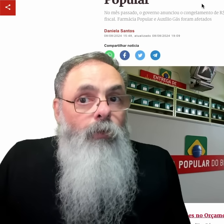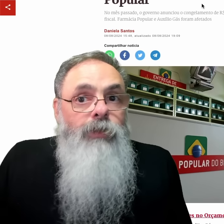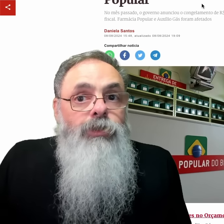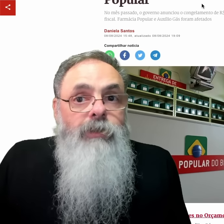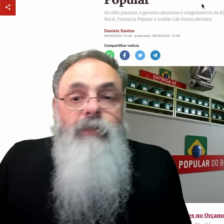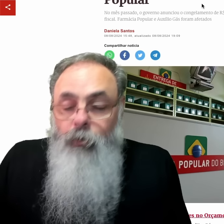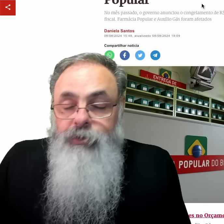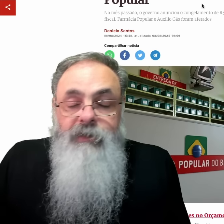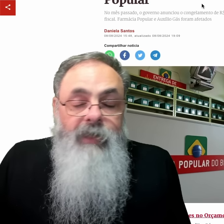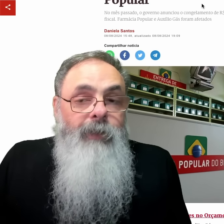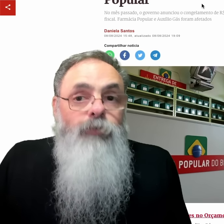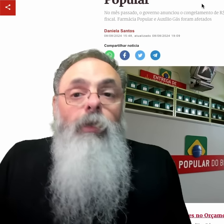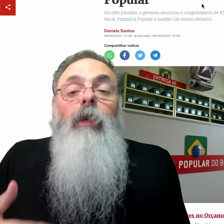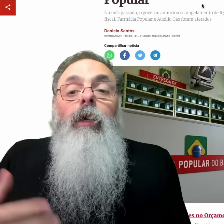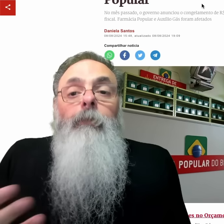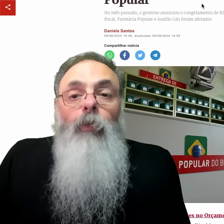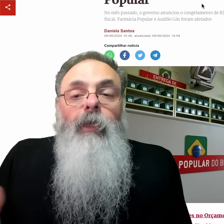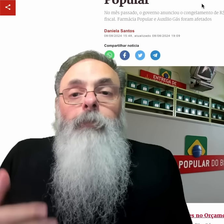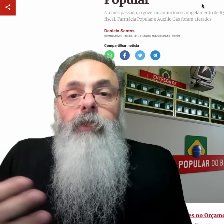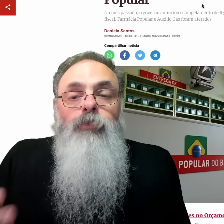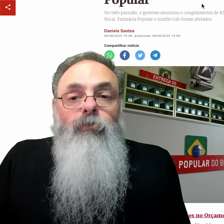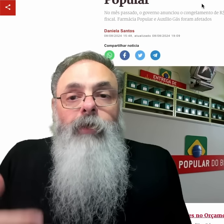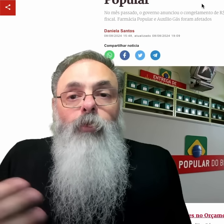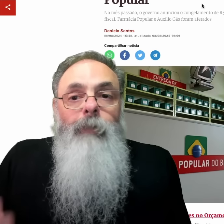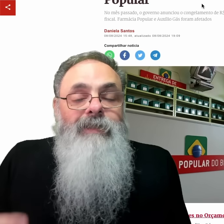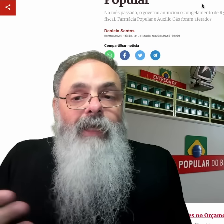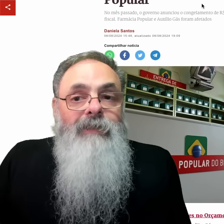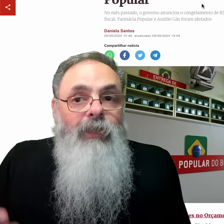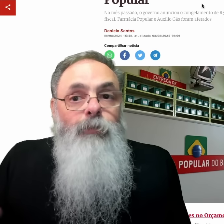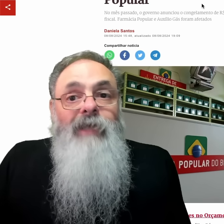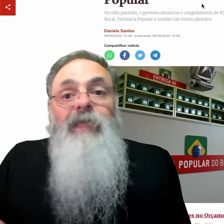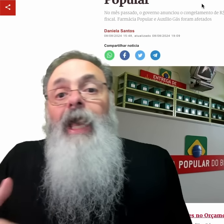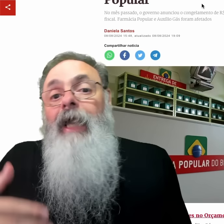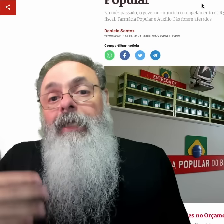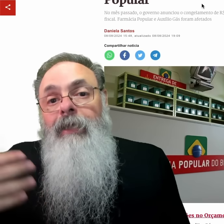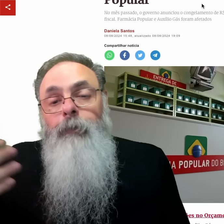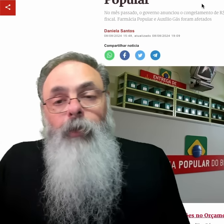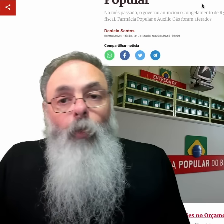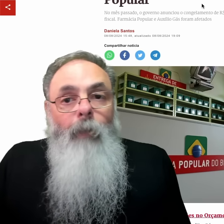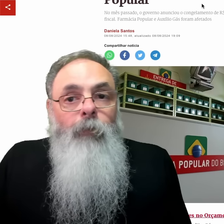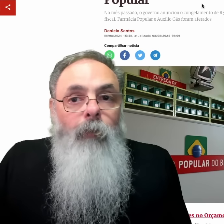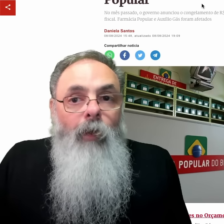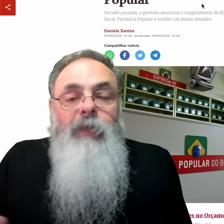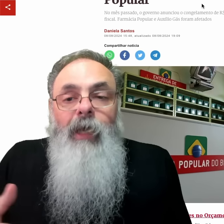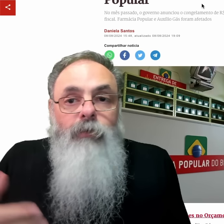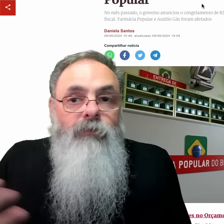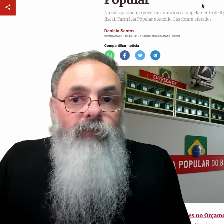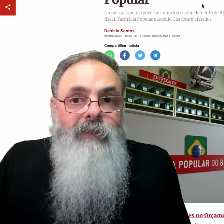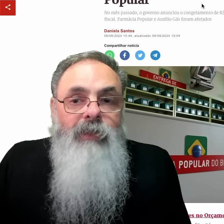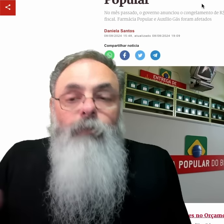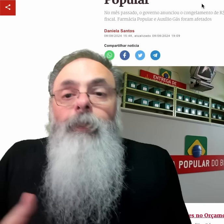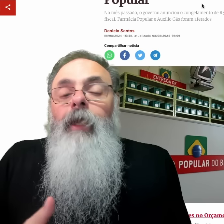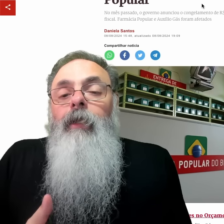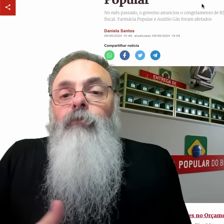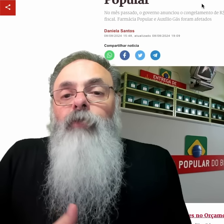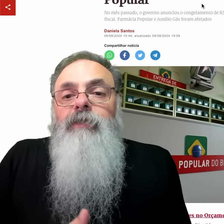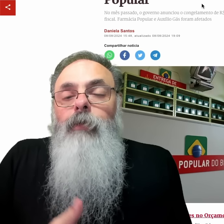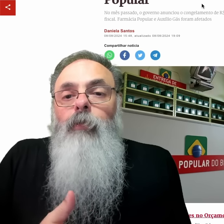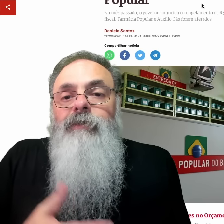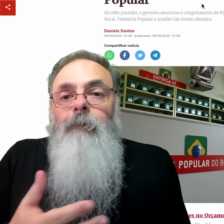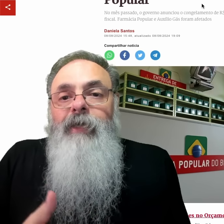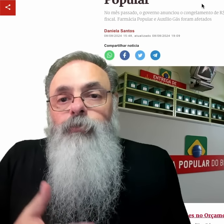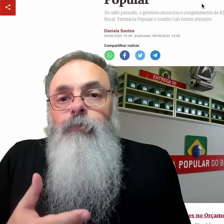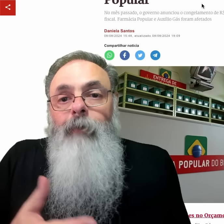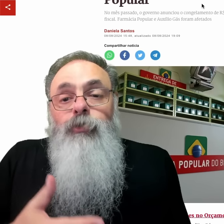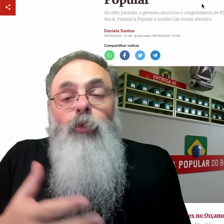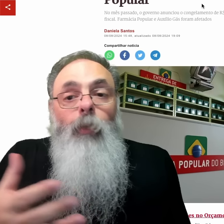tem que contingenciar mesmo por porque se o governo começa a gastar demais é ainda pior pro pobre causa inflação inflação é